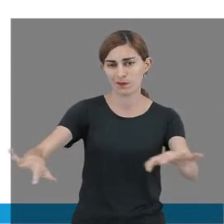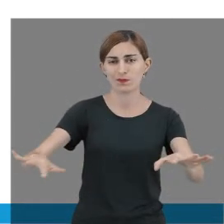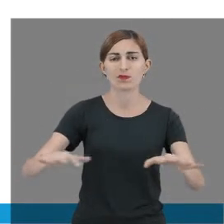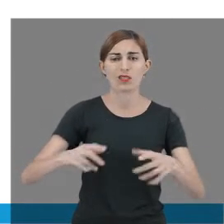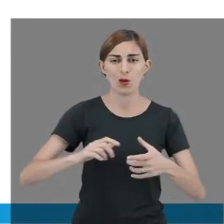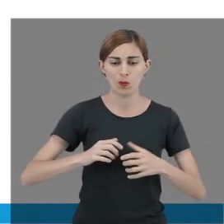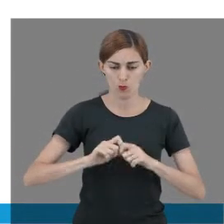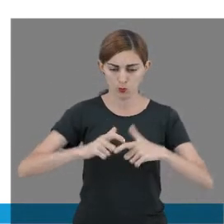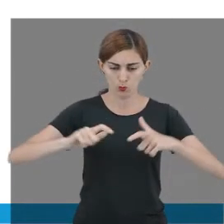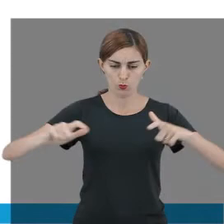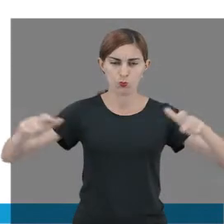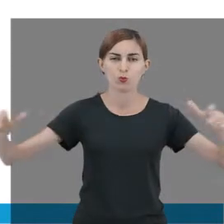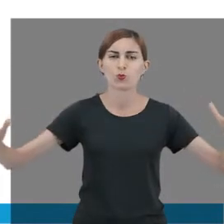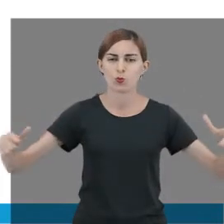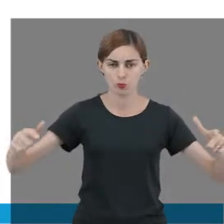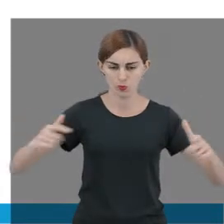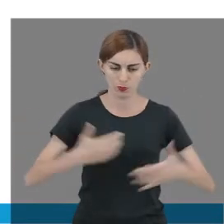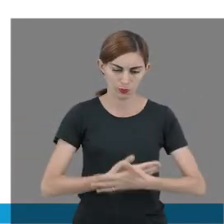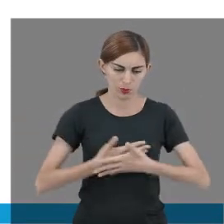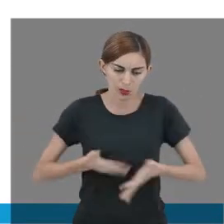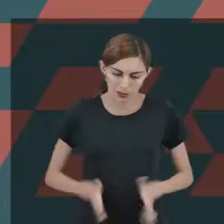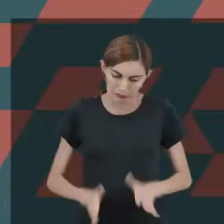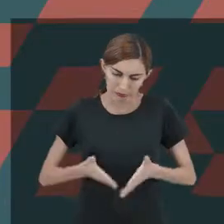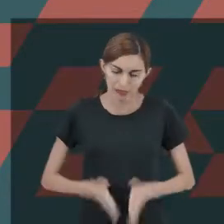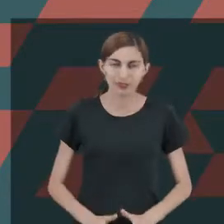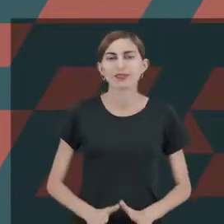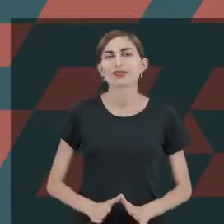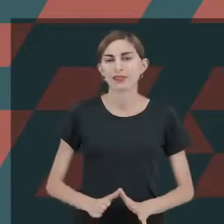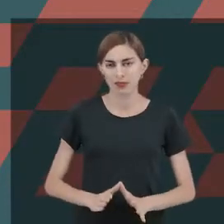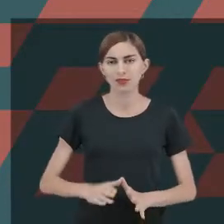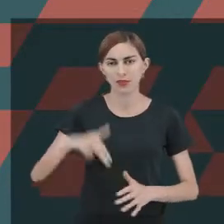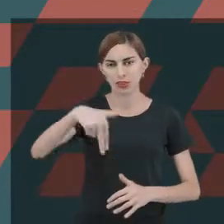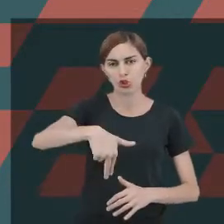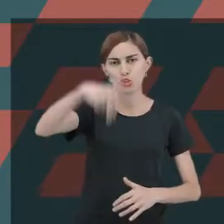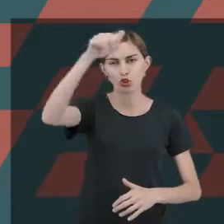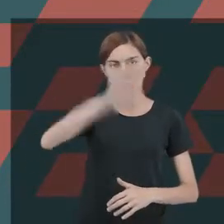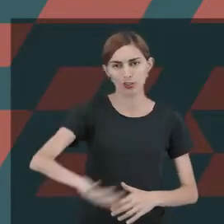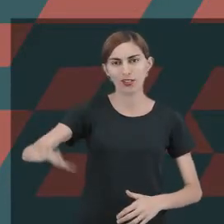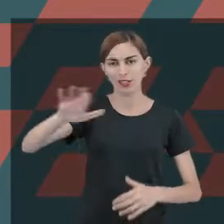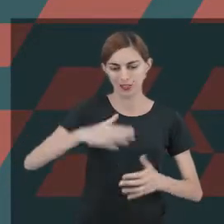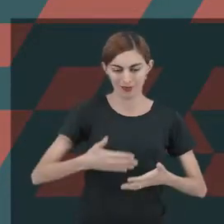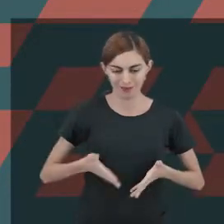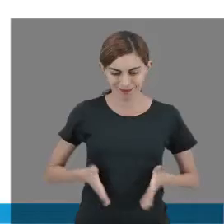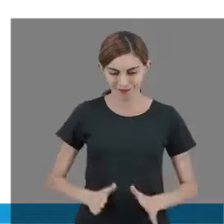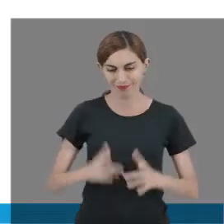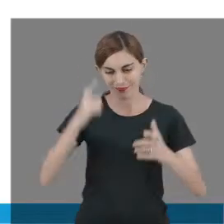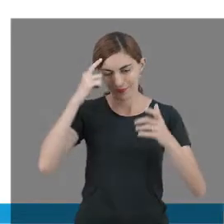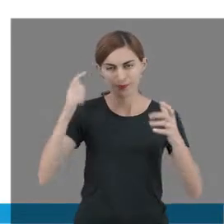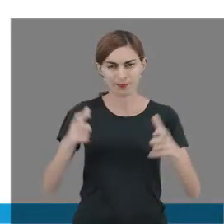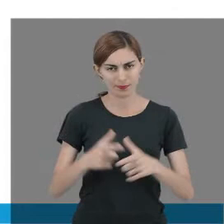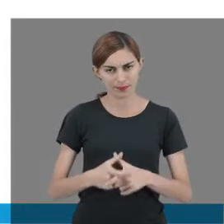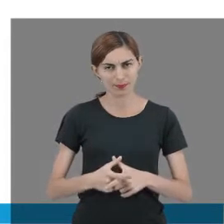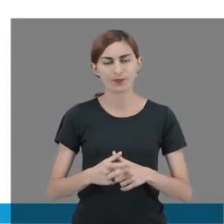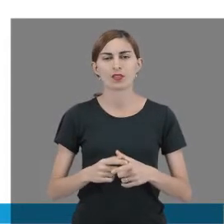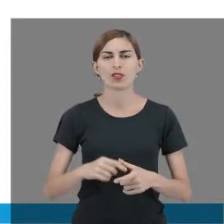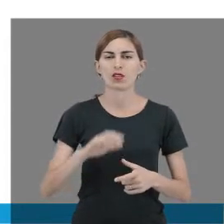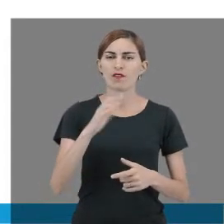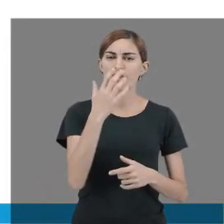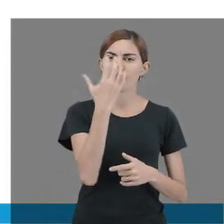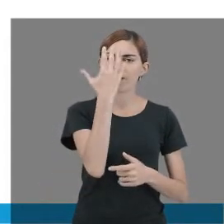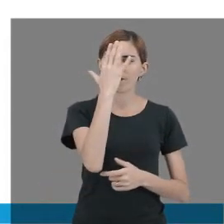a aumentar, principalmente na região Nordeste. E logo depois, em 1 de